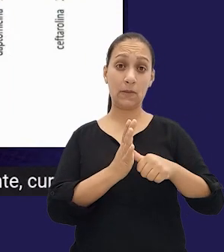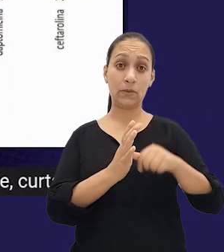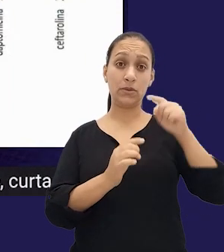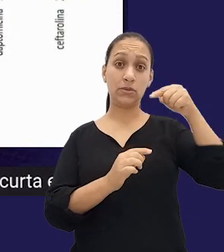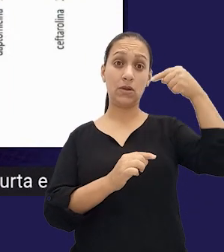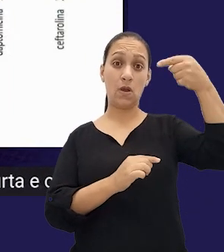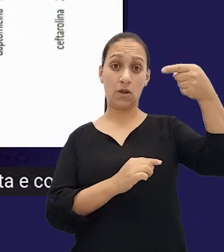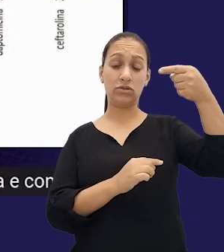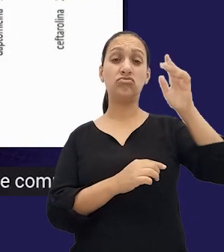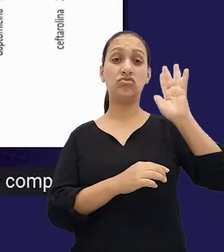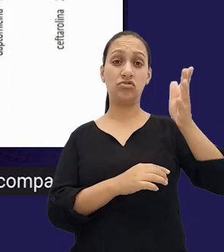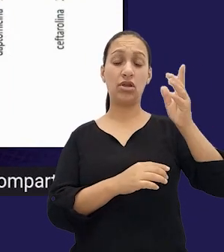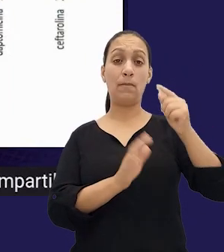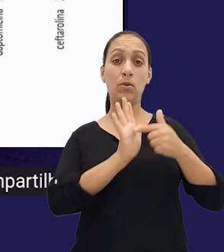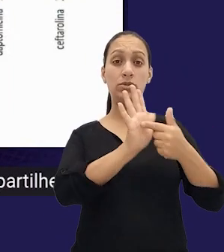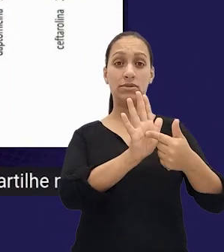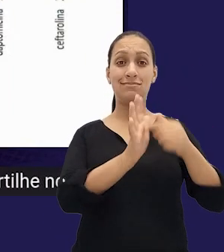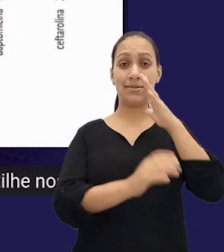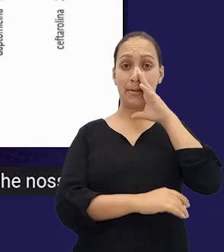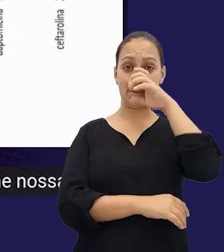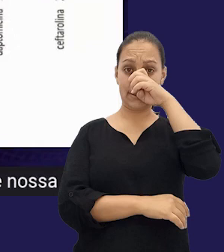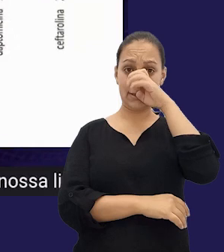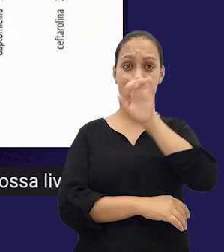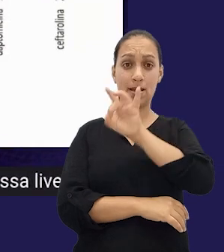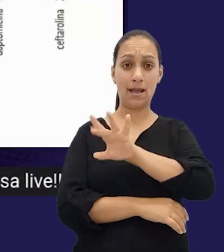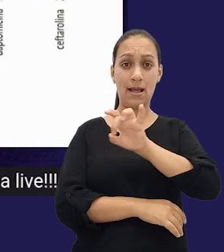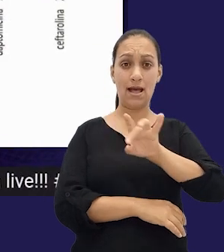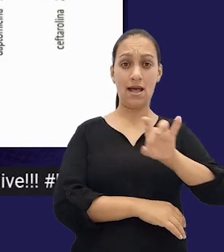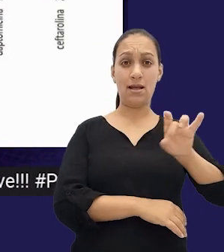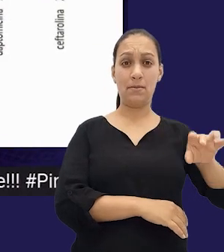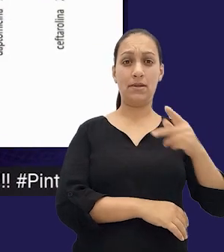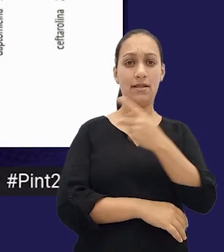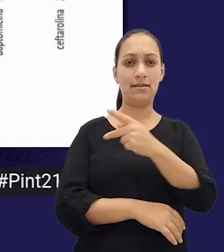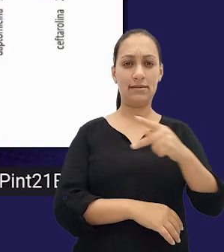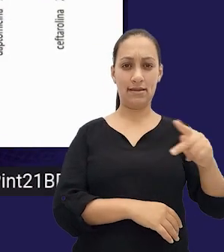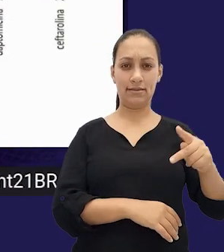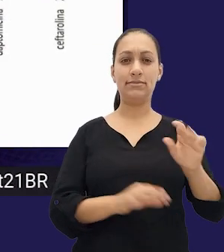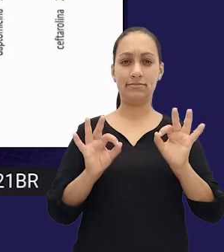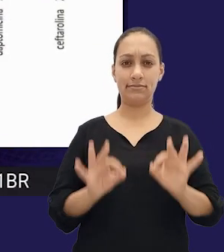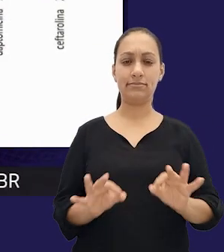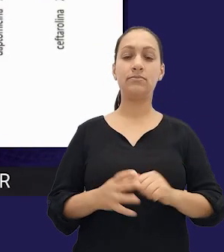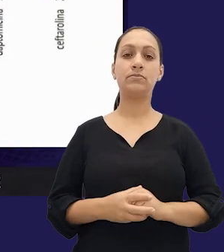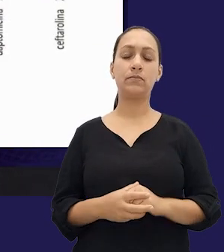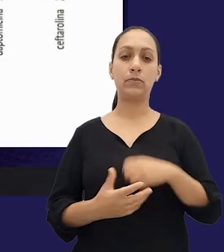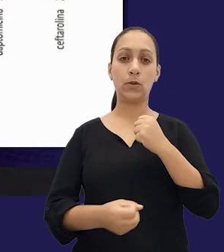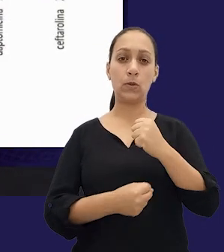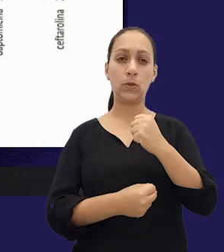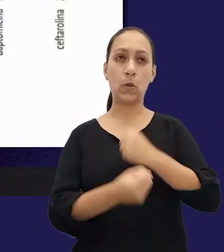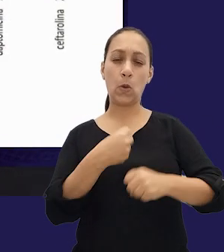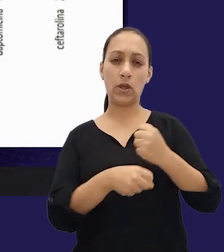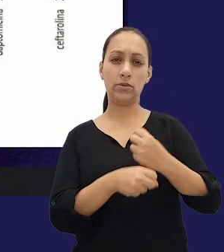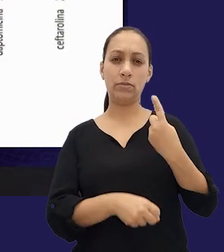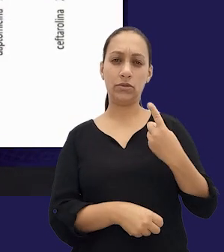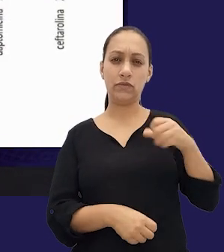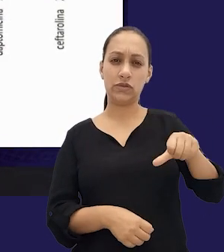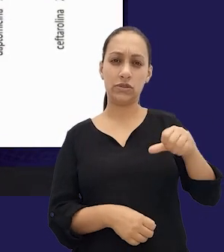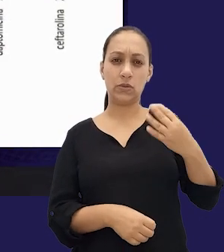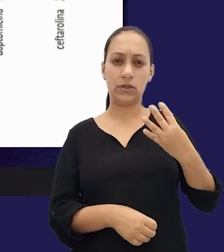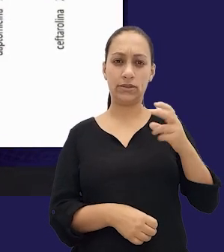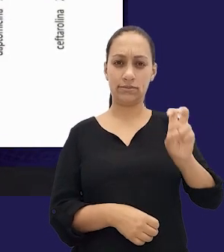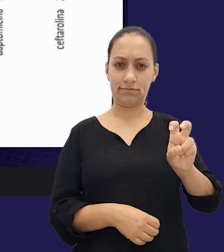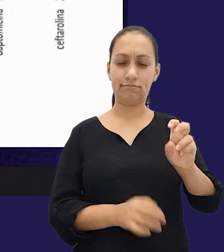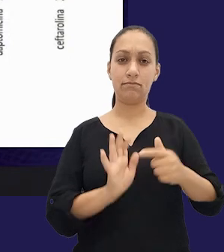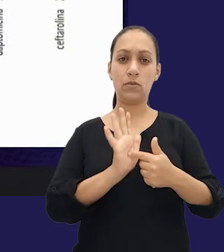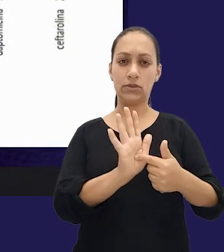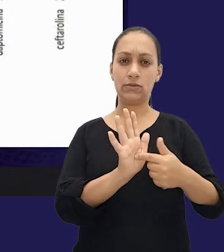lado que vai estar descrita a resistência para cada uma delas, tá? Aqui em 1985, também marcadinho em vermelho,